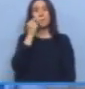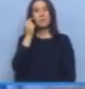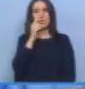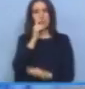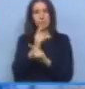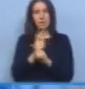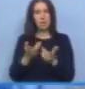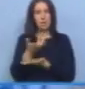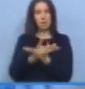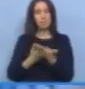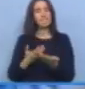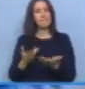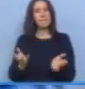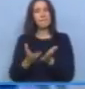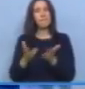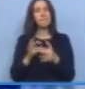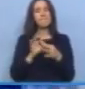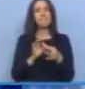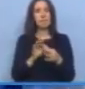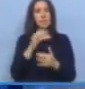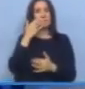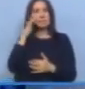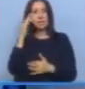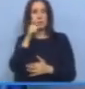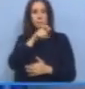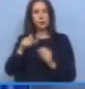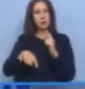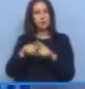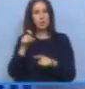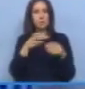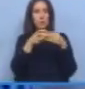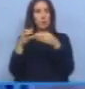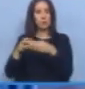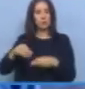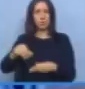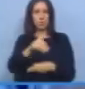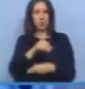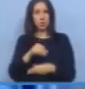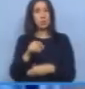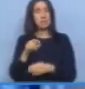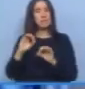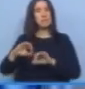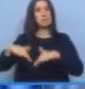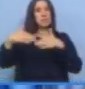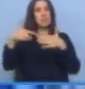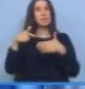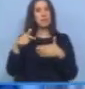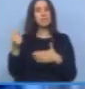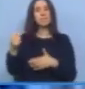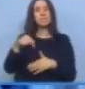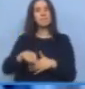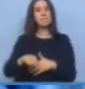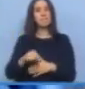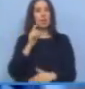É um apelo a estreitar relações entre migrantes, refugiados e as comunidades locais. Uma iniciativa que traz até